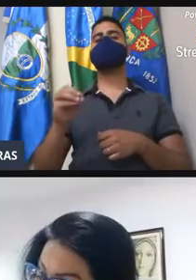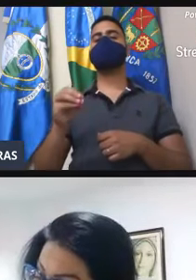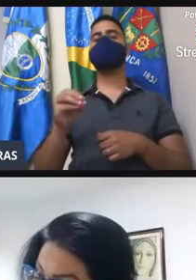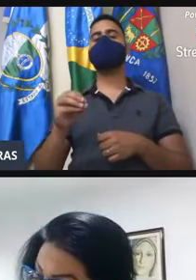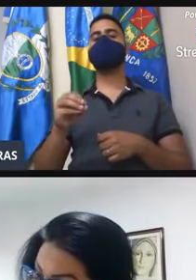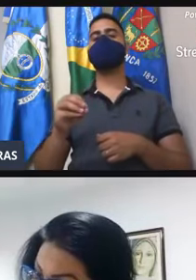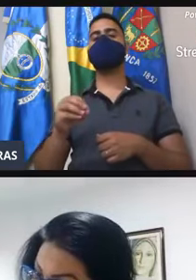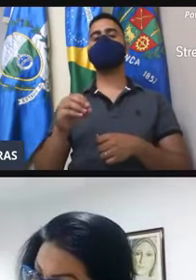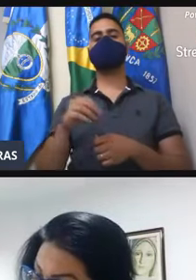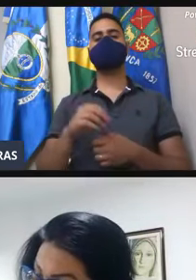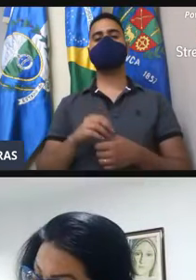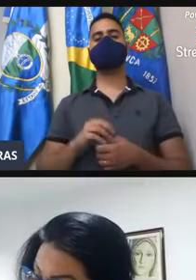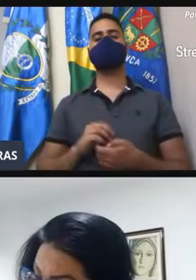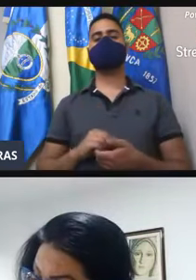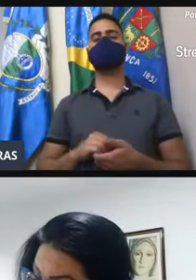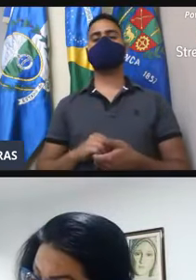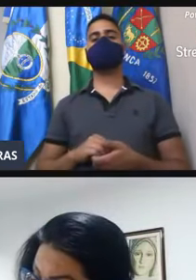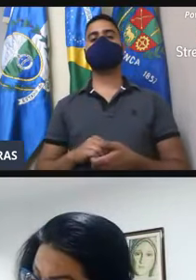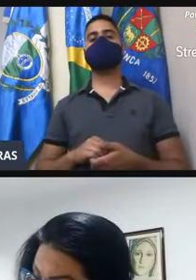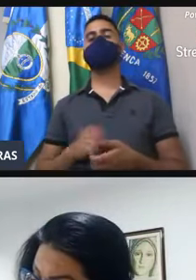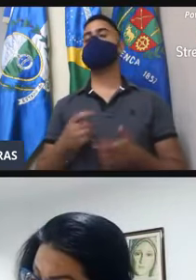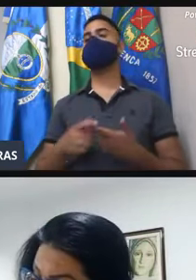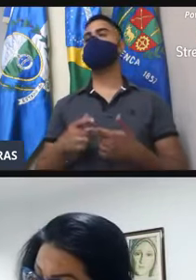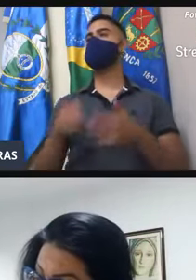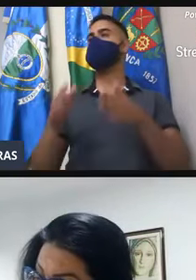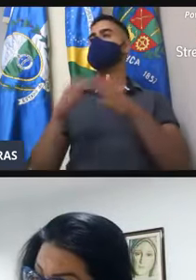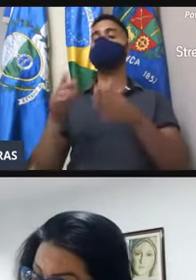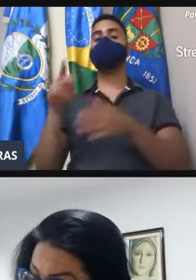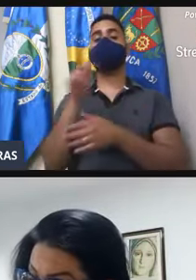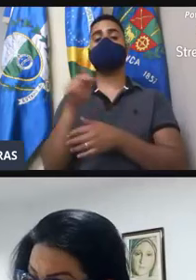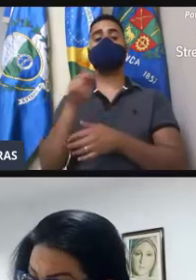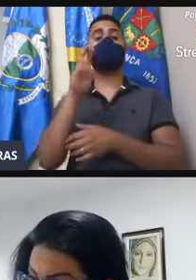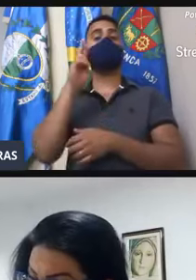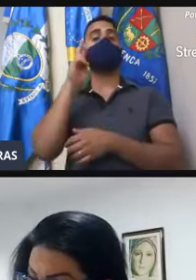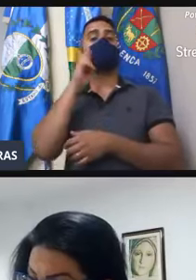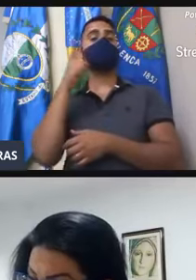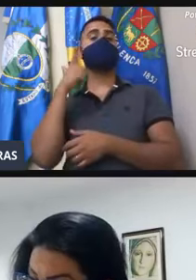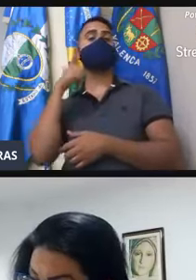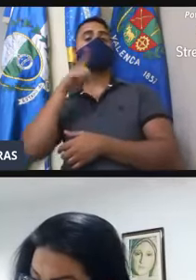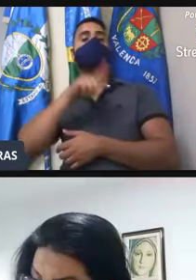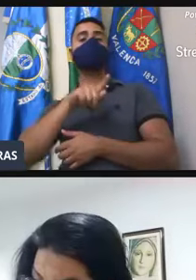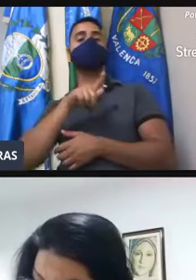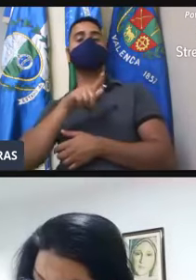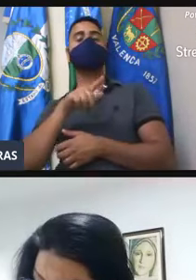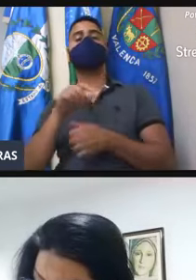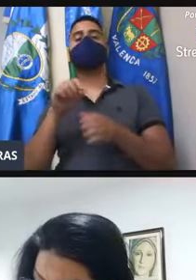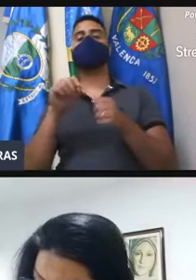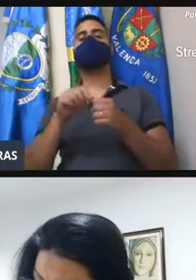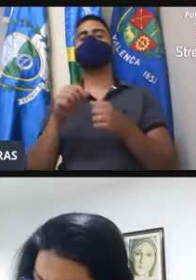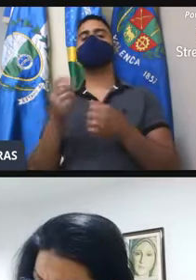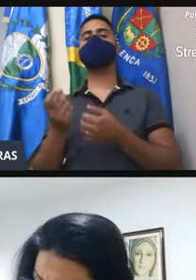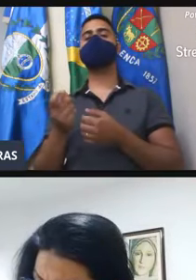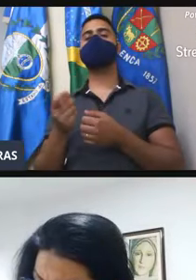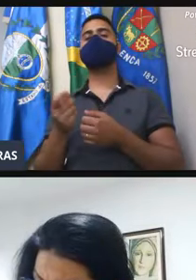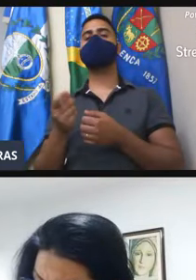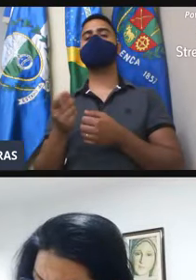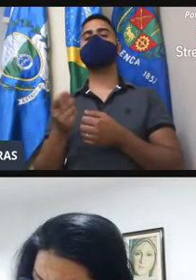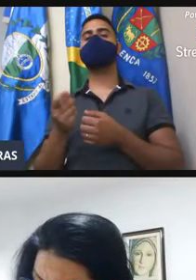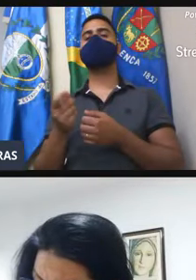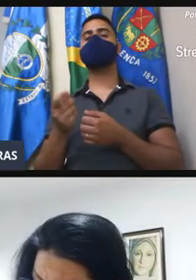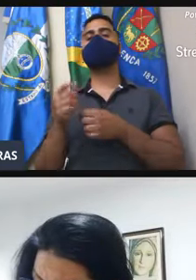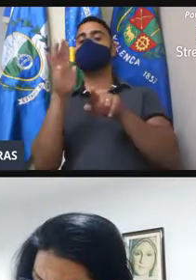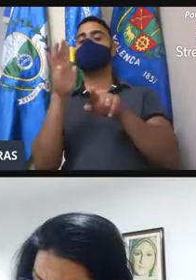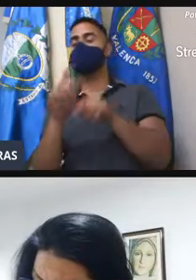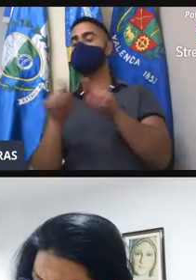ao requerimento do professor Rafael, nós conseguimos fazer em devolução e o entendimento junto